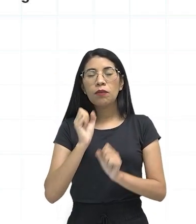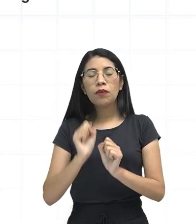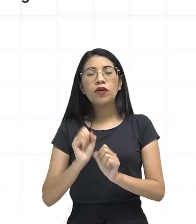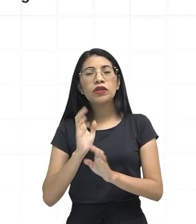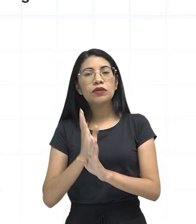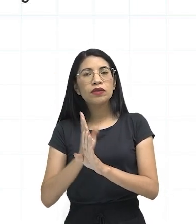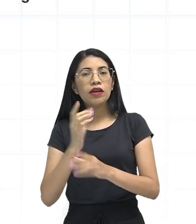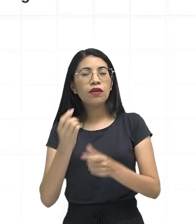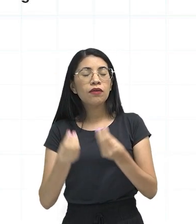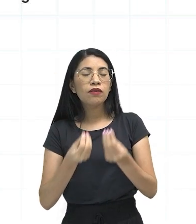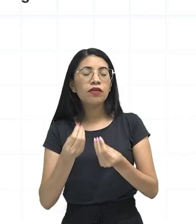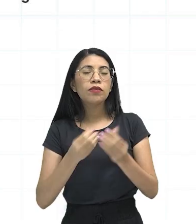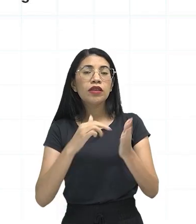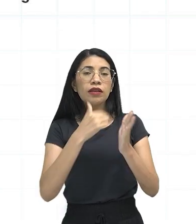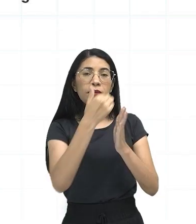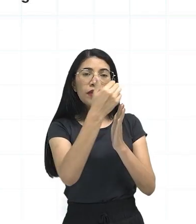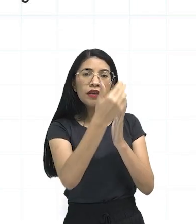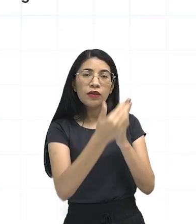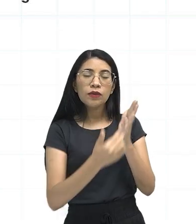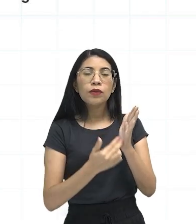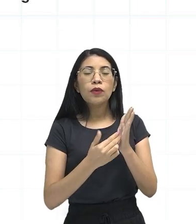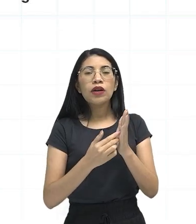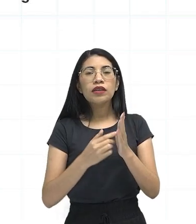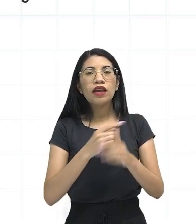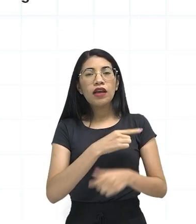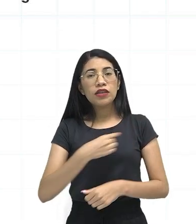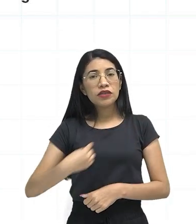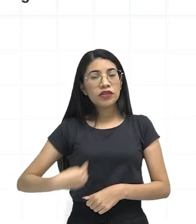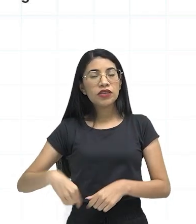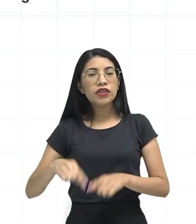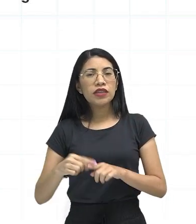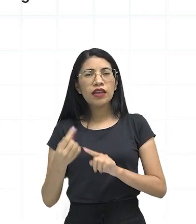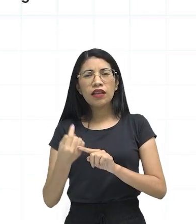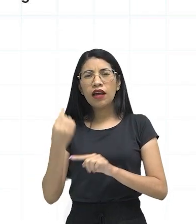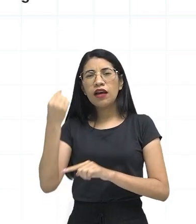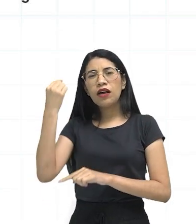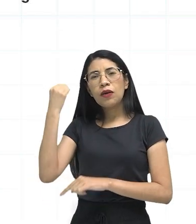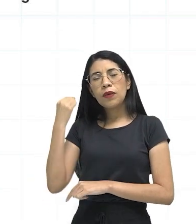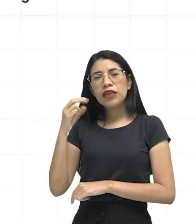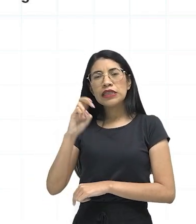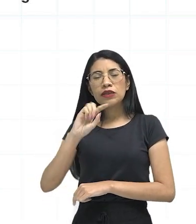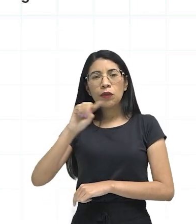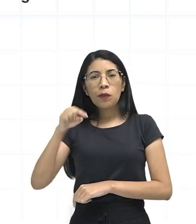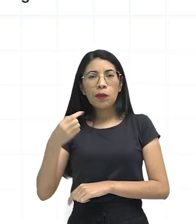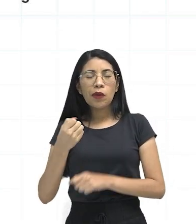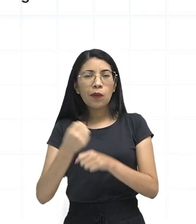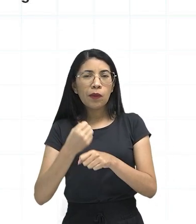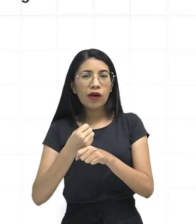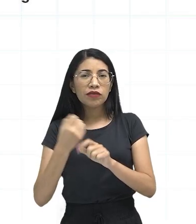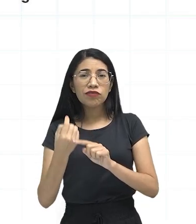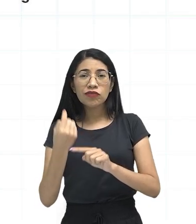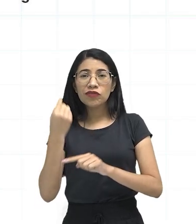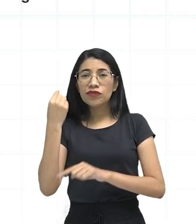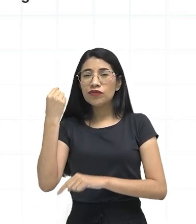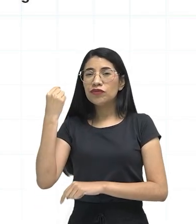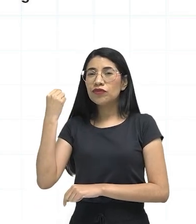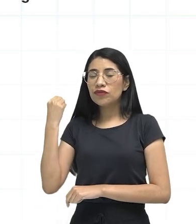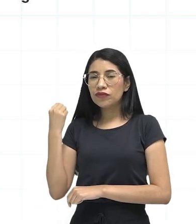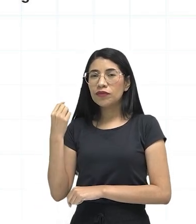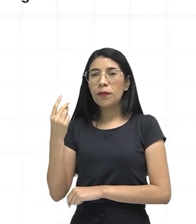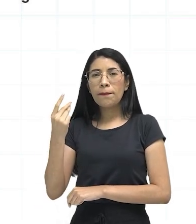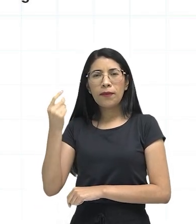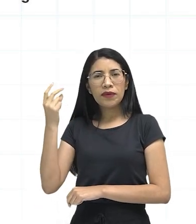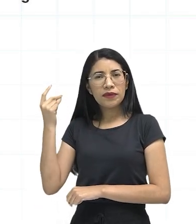ser encontrados em pinturas da China que remetem a cerca de 5.000 anos atrás. Olha só